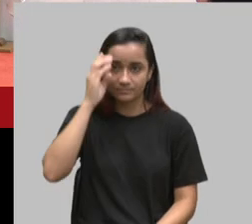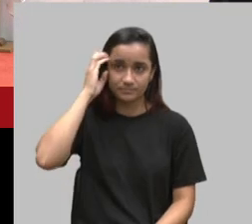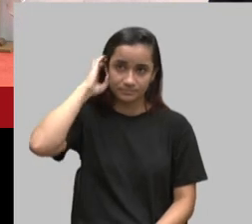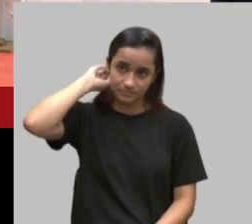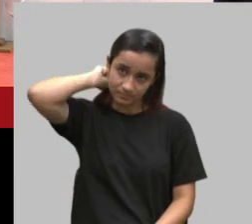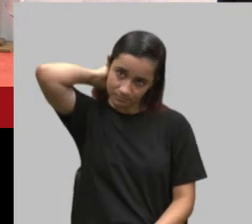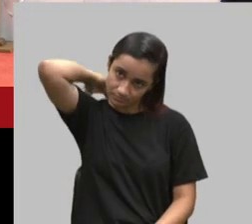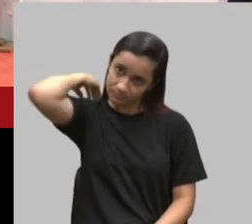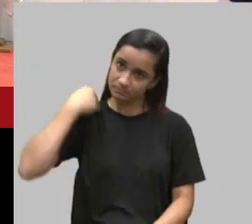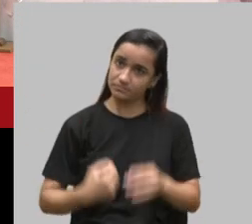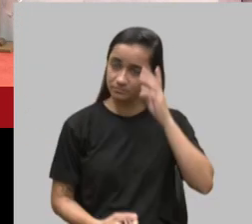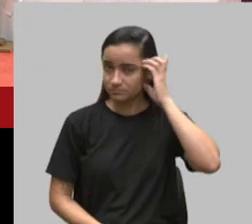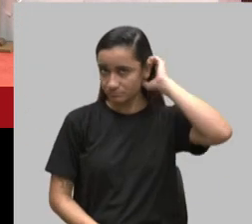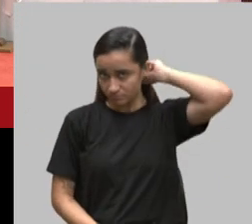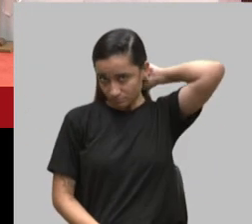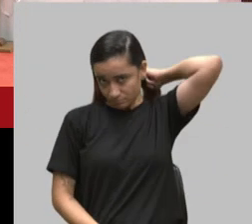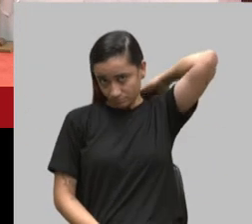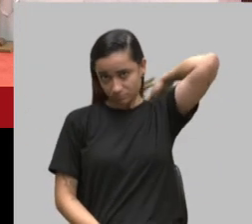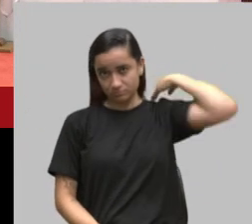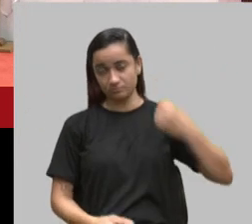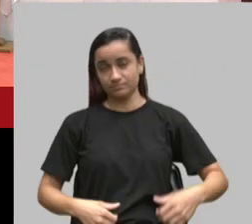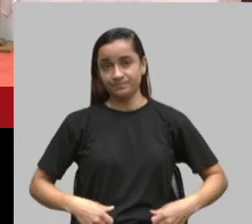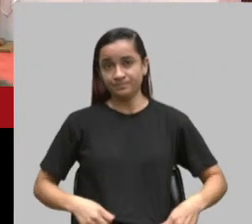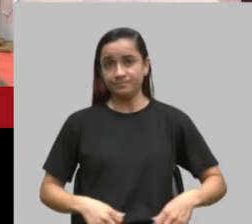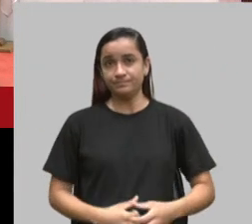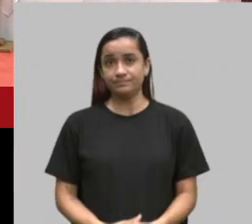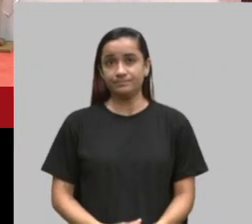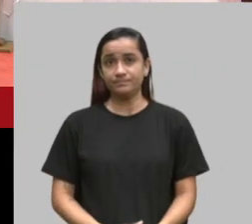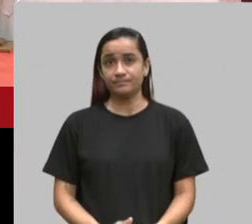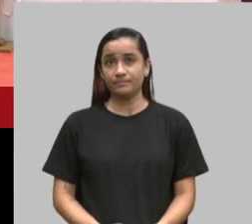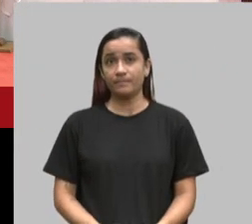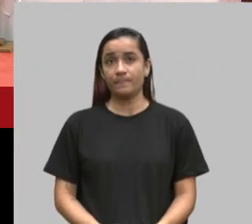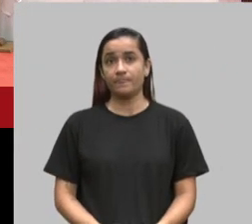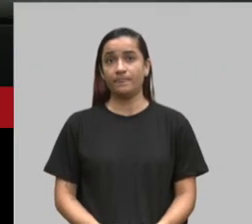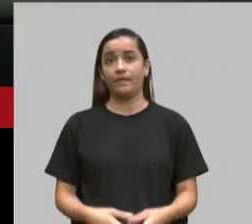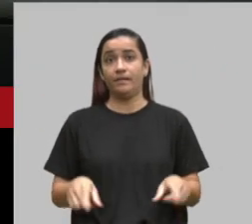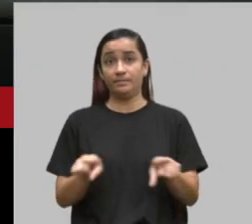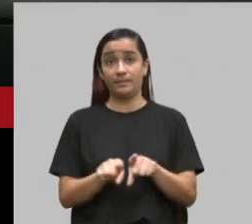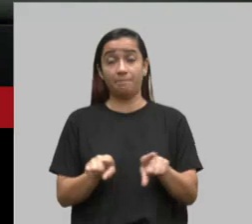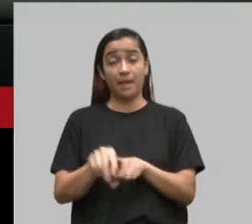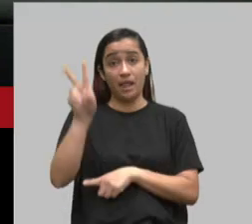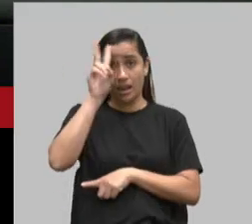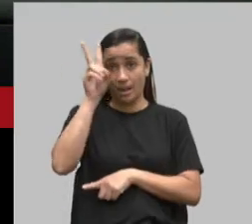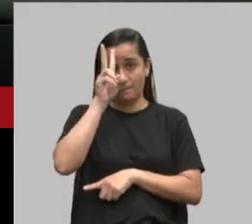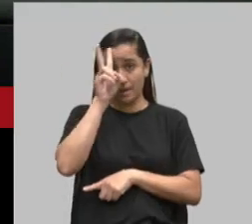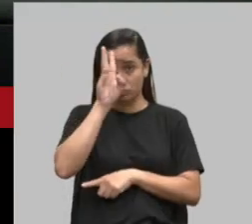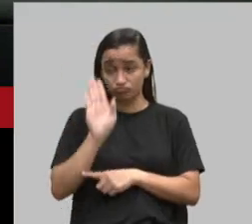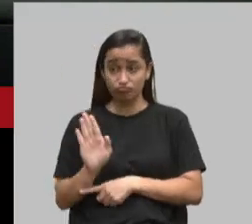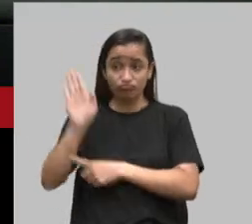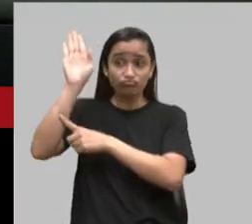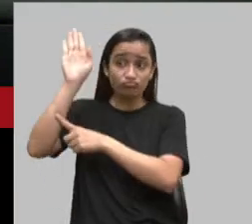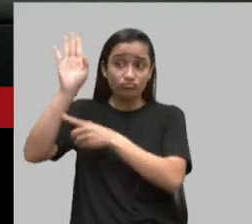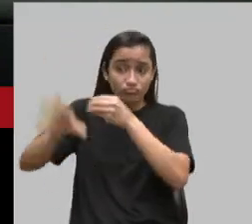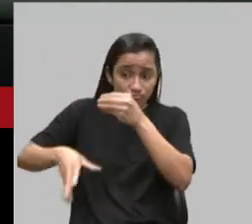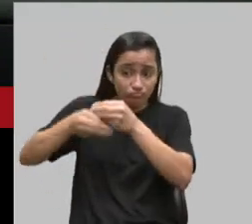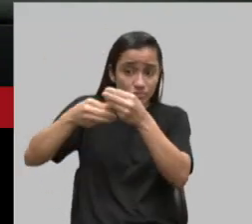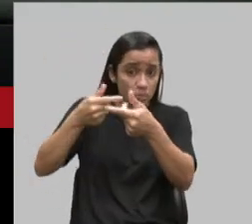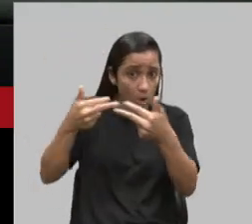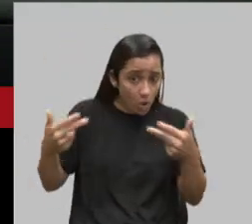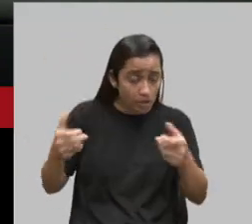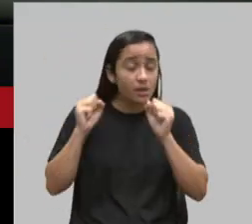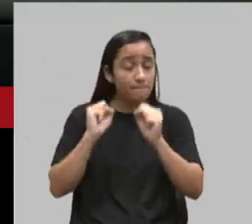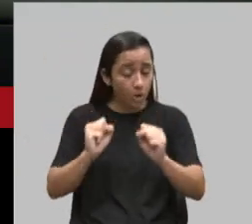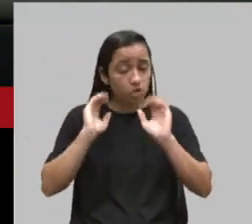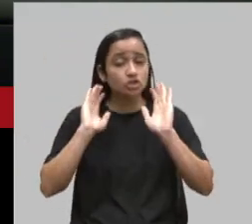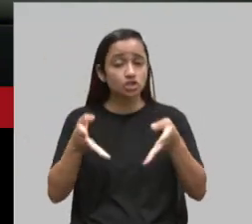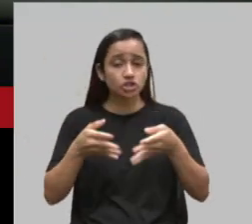dos corredores E lembrando que as inscrições já estão abertas então se você deseja falar após o orador